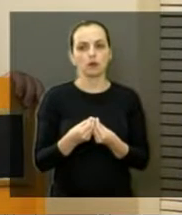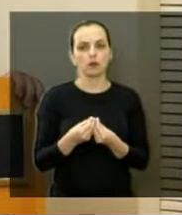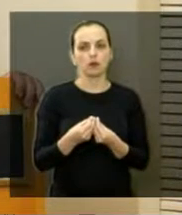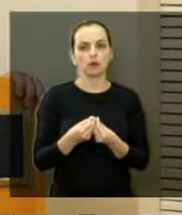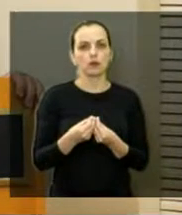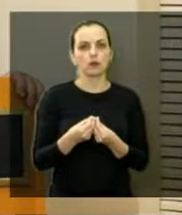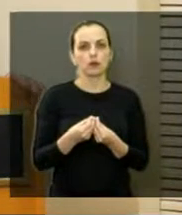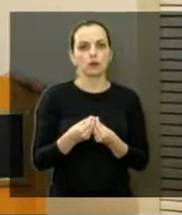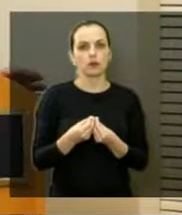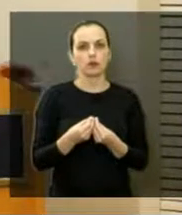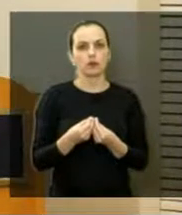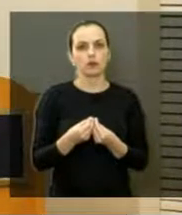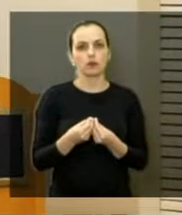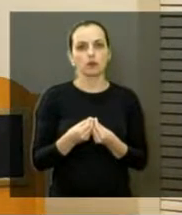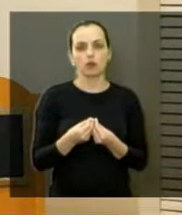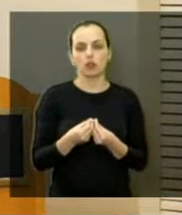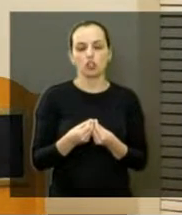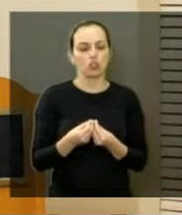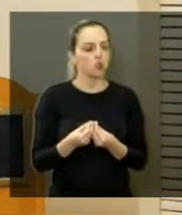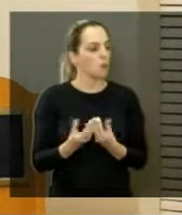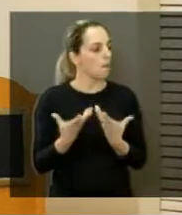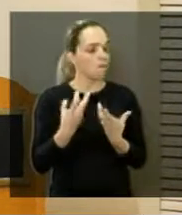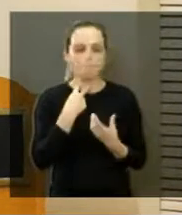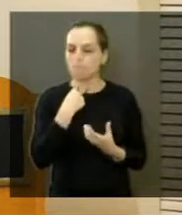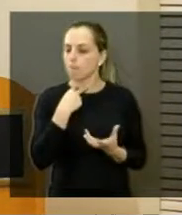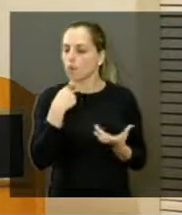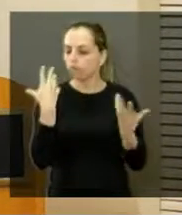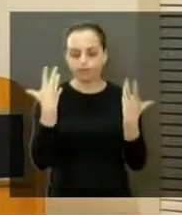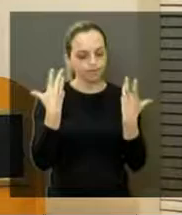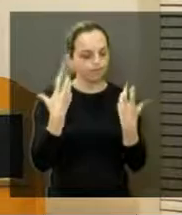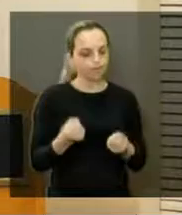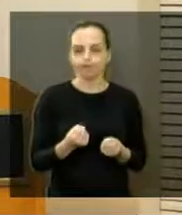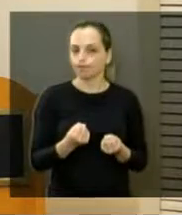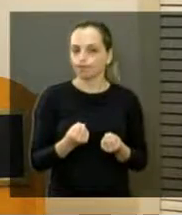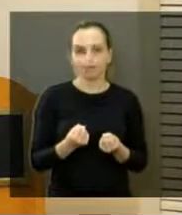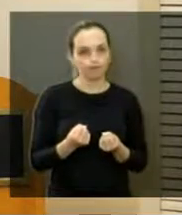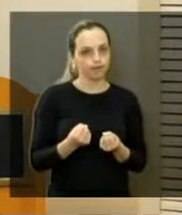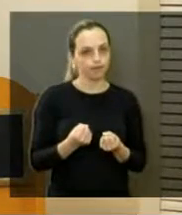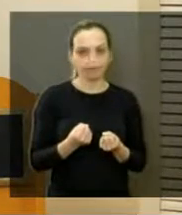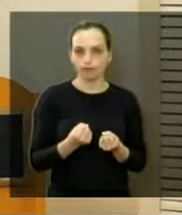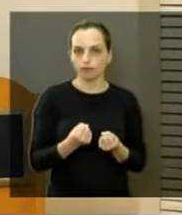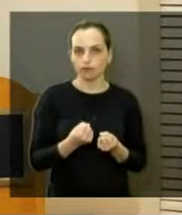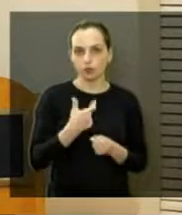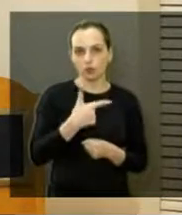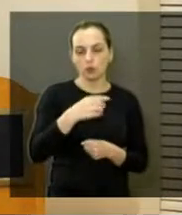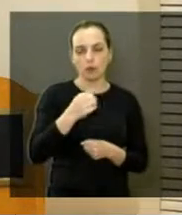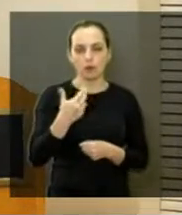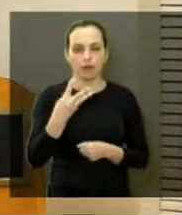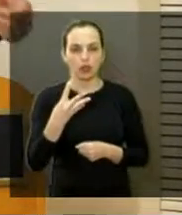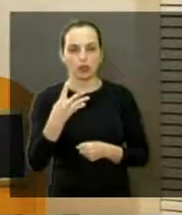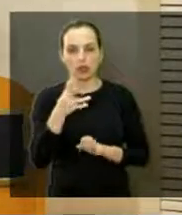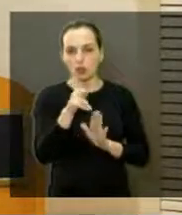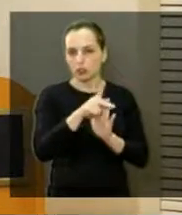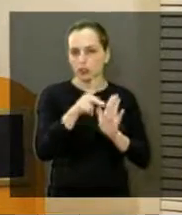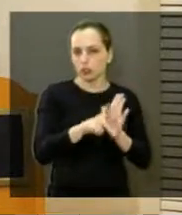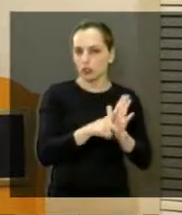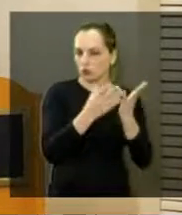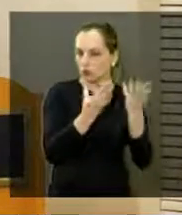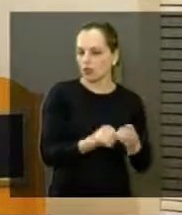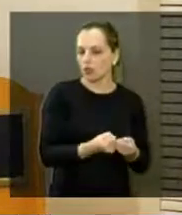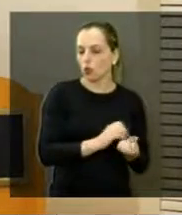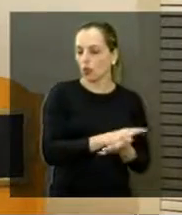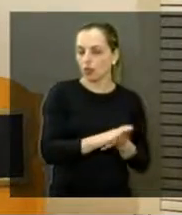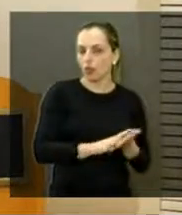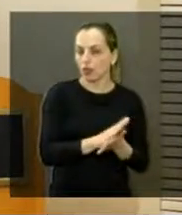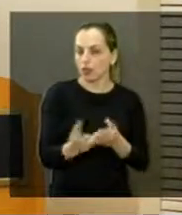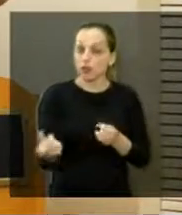Não podemos aceitar hipótese alguma. Não podemos, eu tenho certeza. Em 2014, esse projeto não passou mais, voltou de novo. E